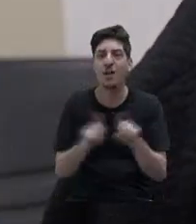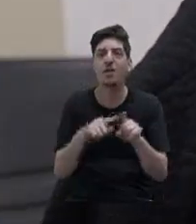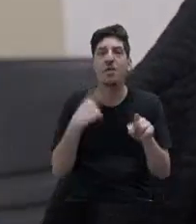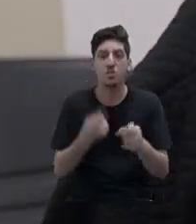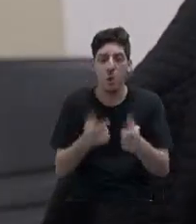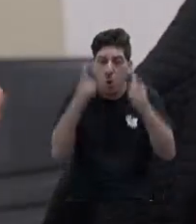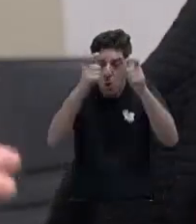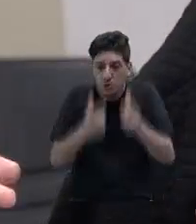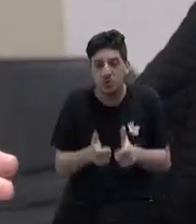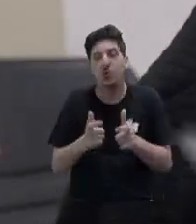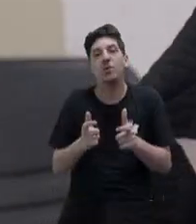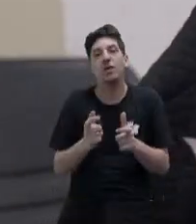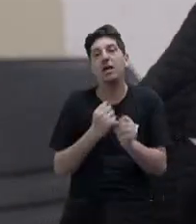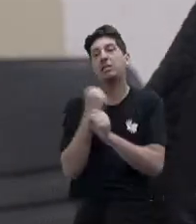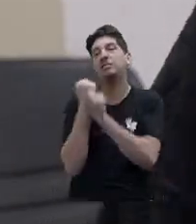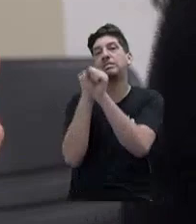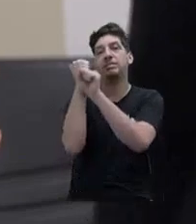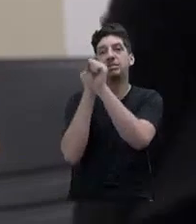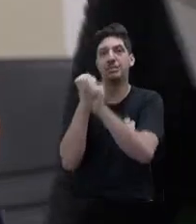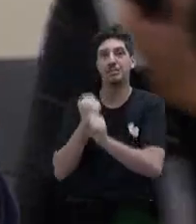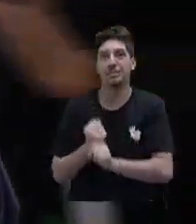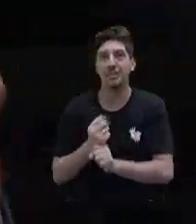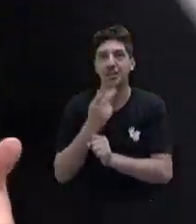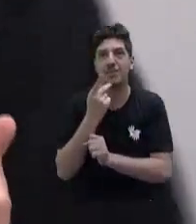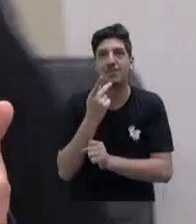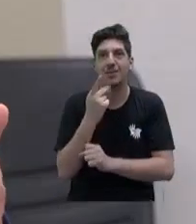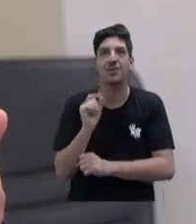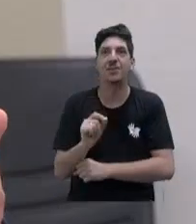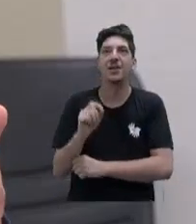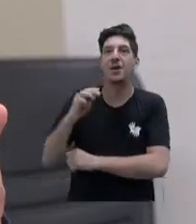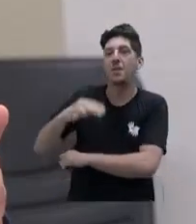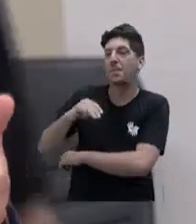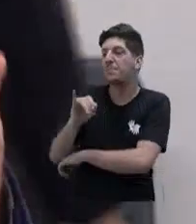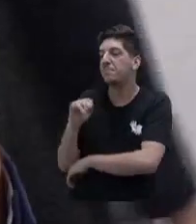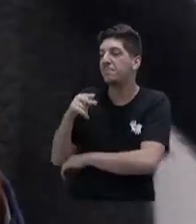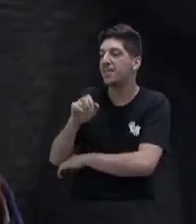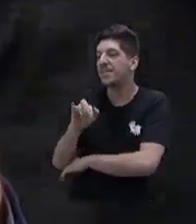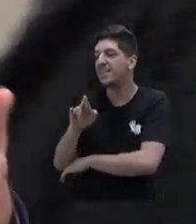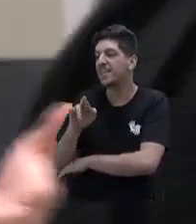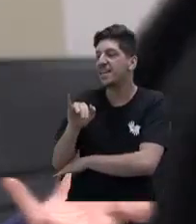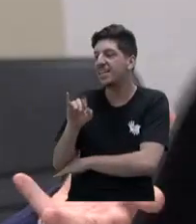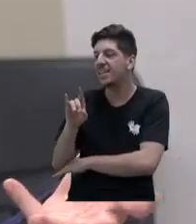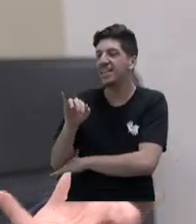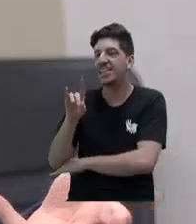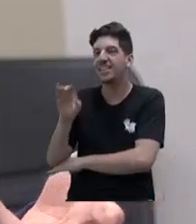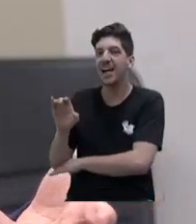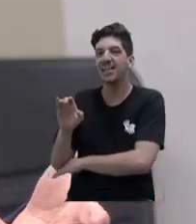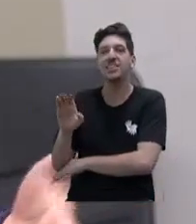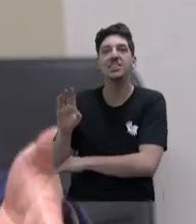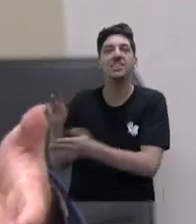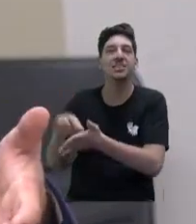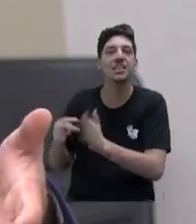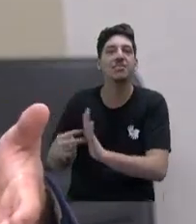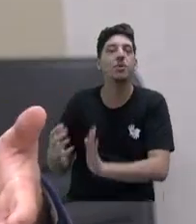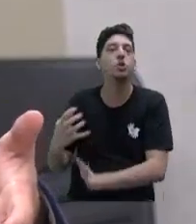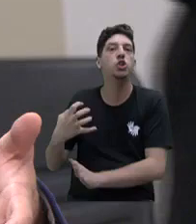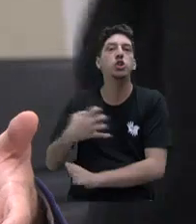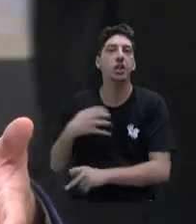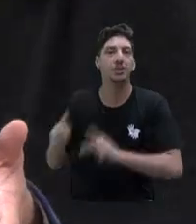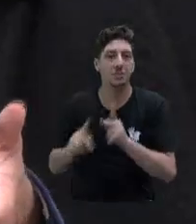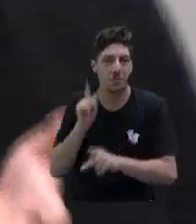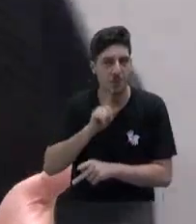nos últimos anos, esse nome que pegou, que é a mineridade. Ou seja, nós todos,